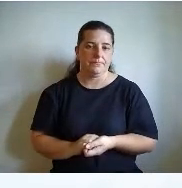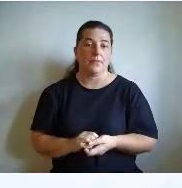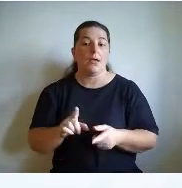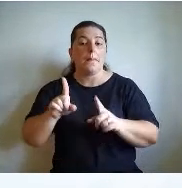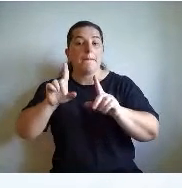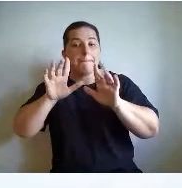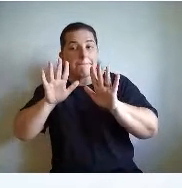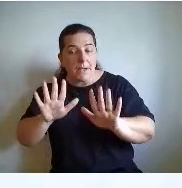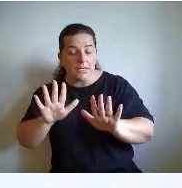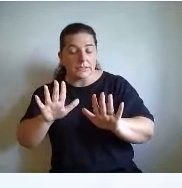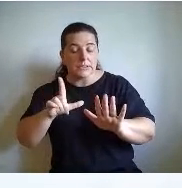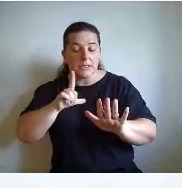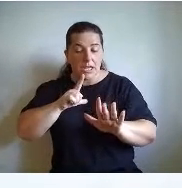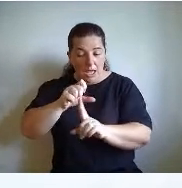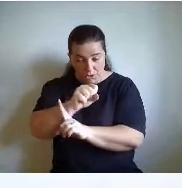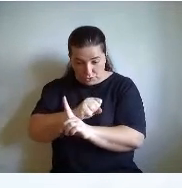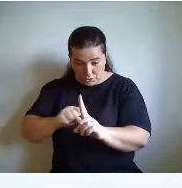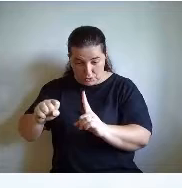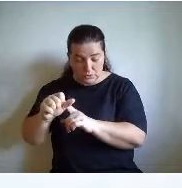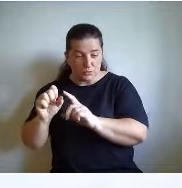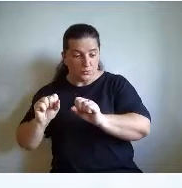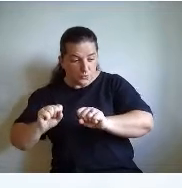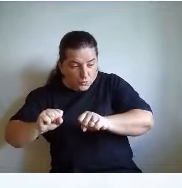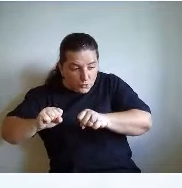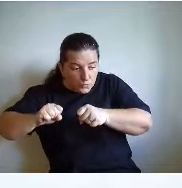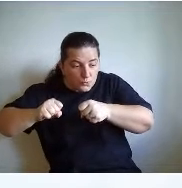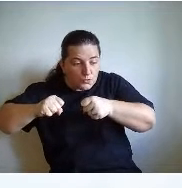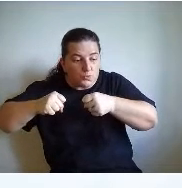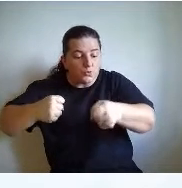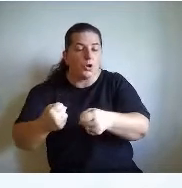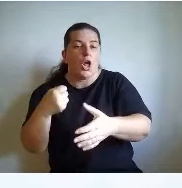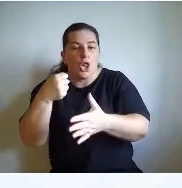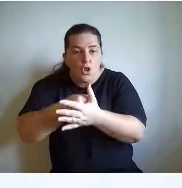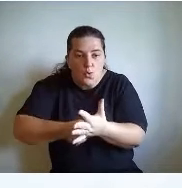uma sociedade enfrentando isso, eu entendo que as